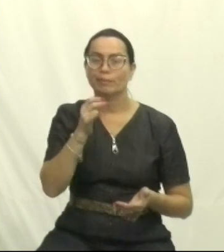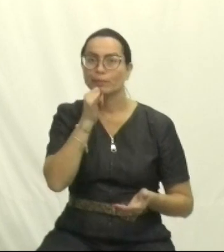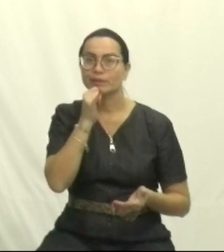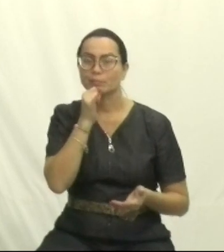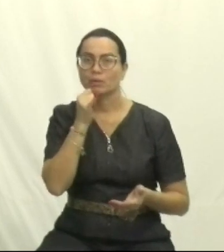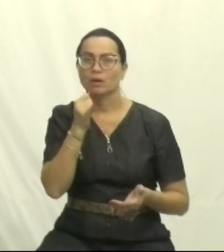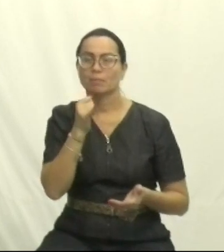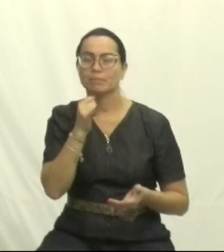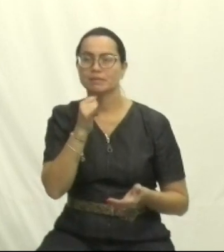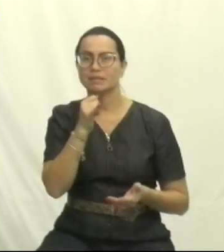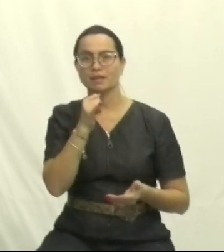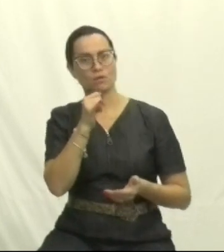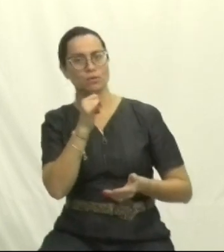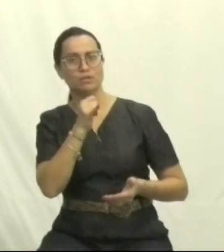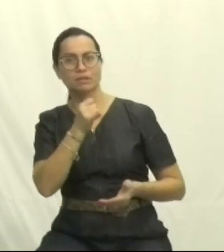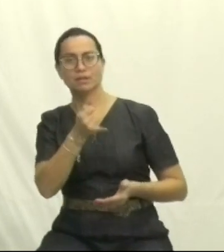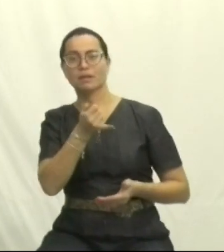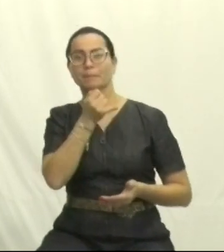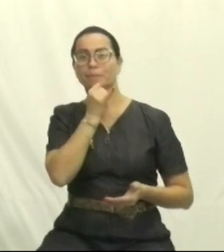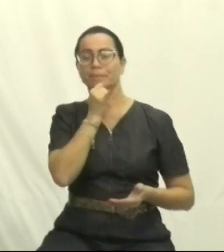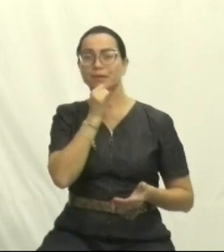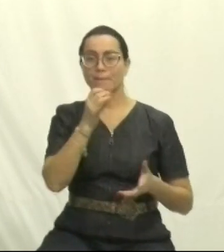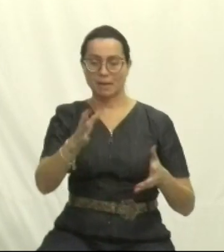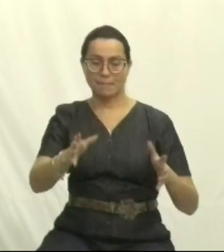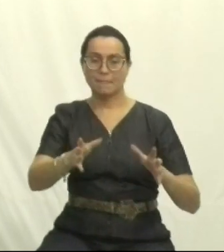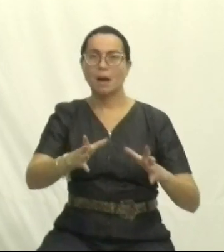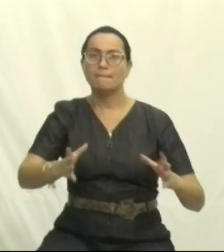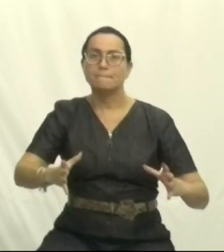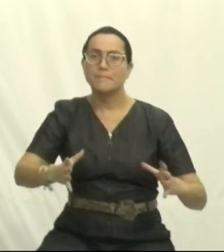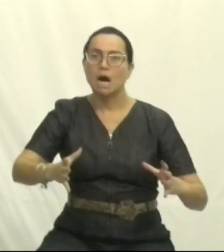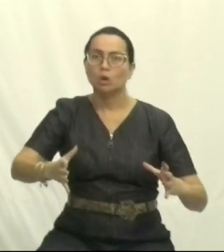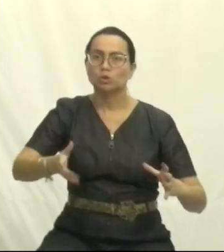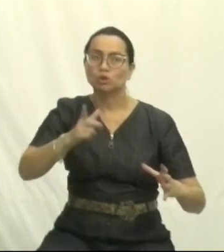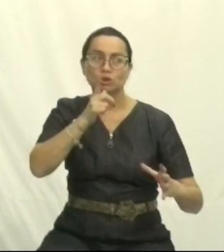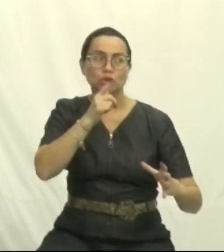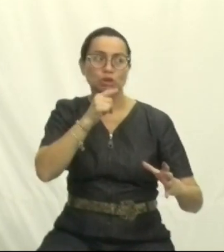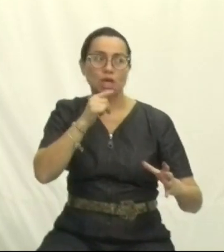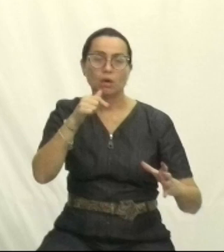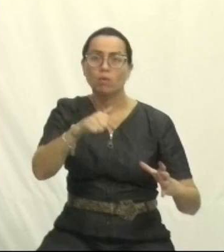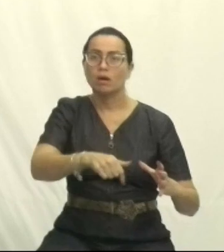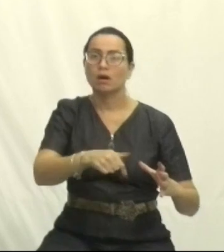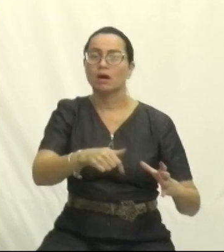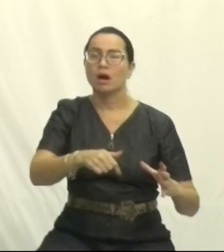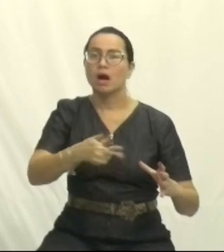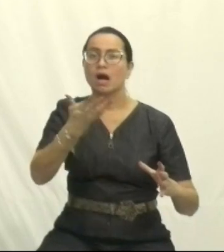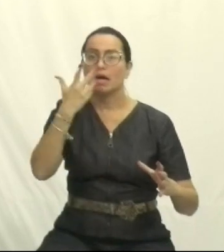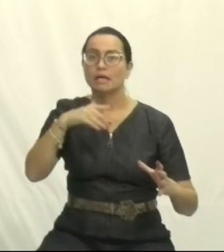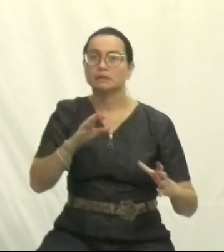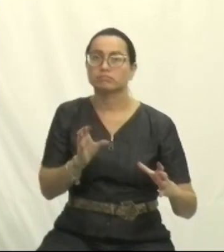roupa, tanque de roupa. Então, a ideia foi expandir para o interior para que nós também